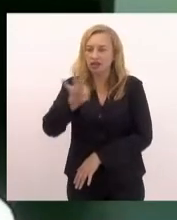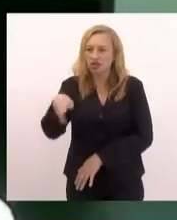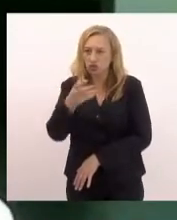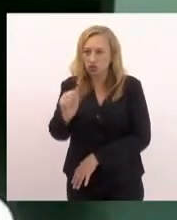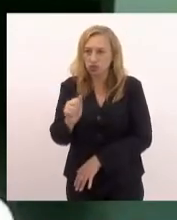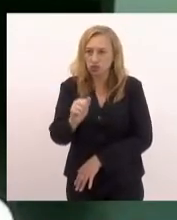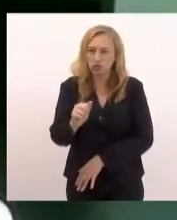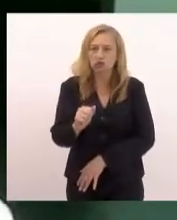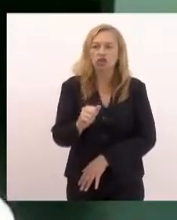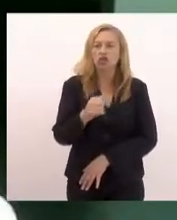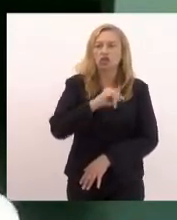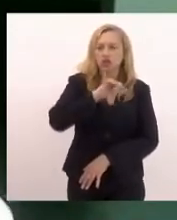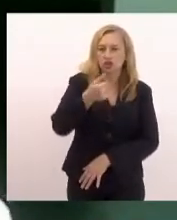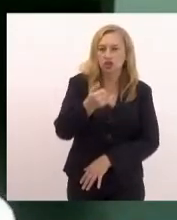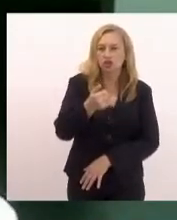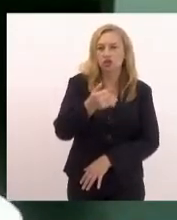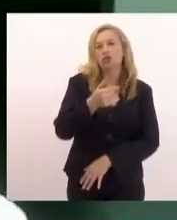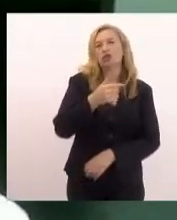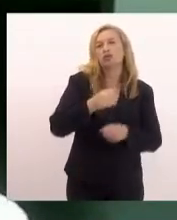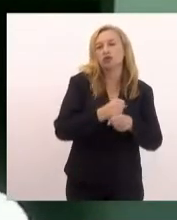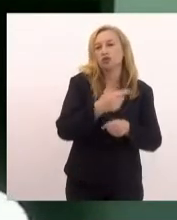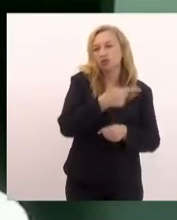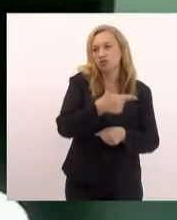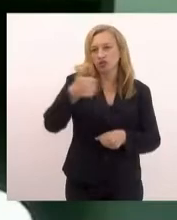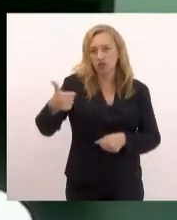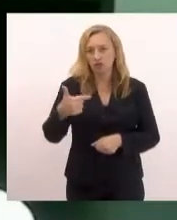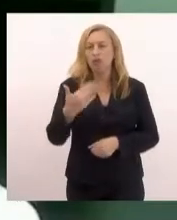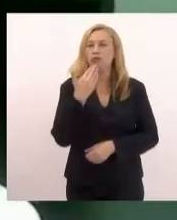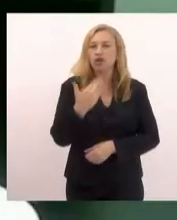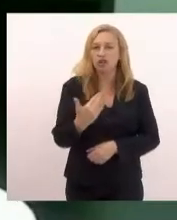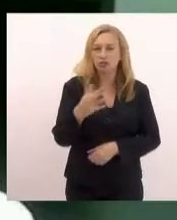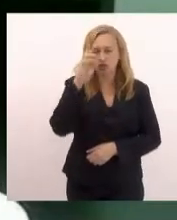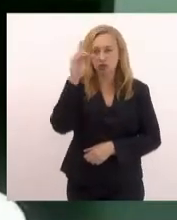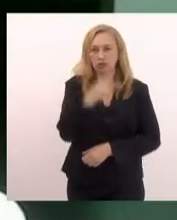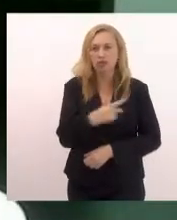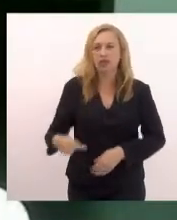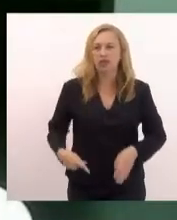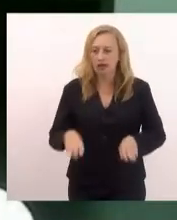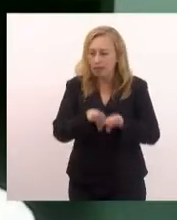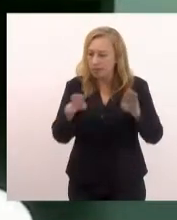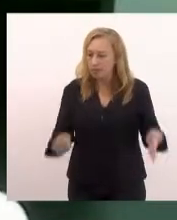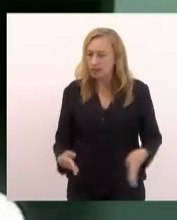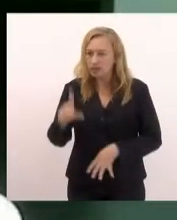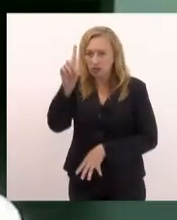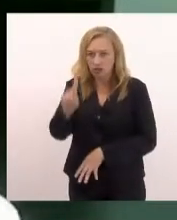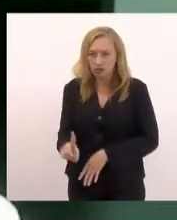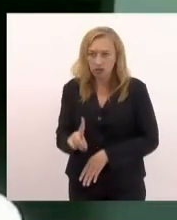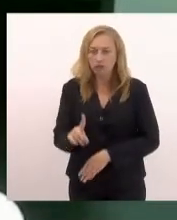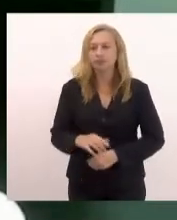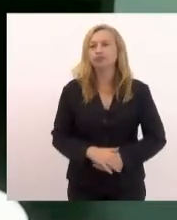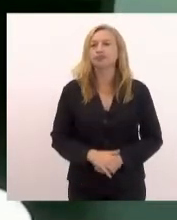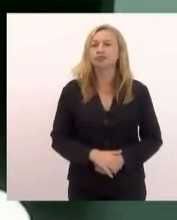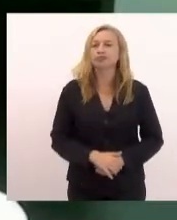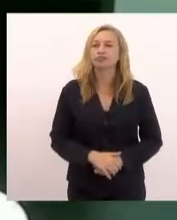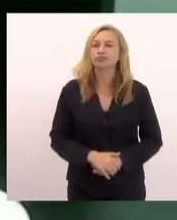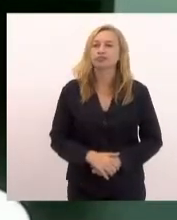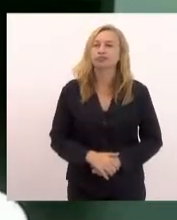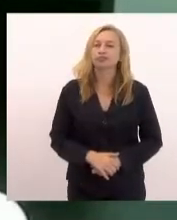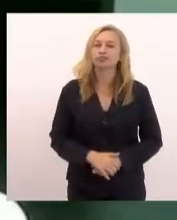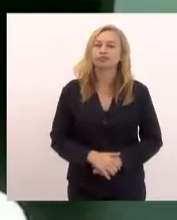de 2022. Assim, senhor presidente, solicitamos à mesa diretora, na forma regimental,